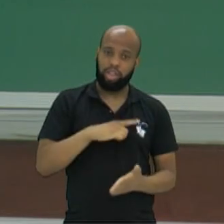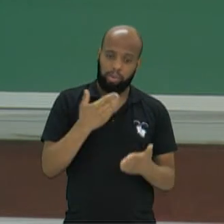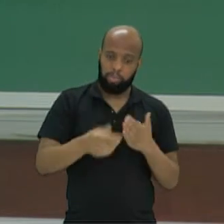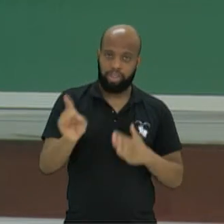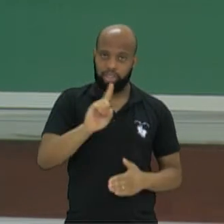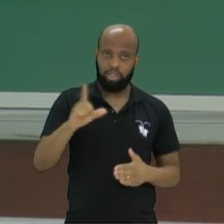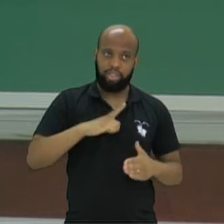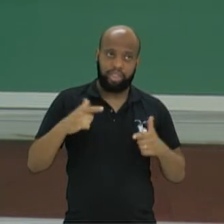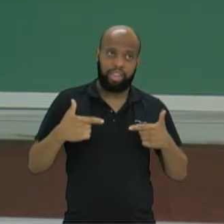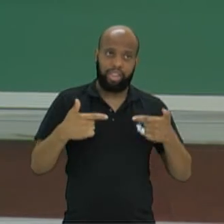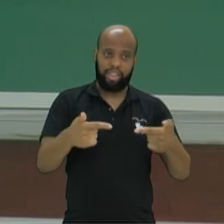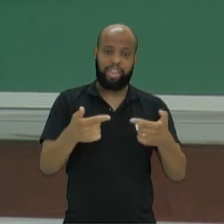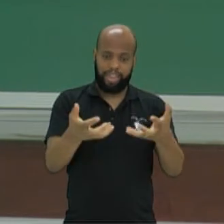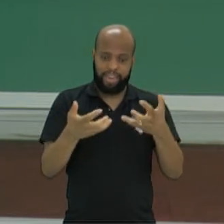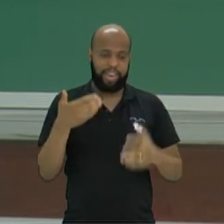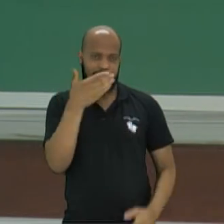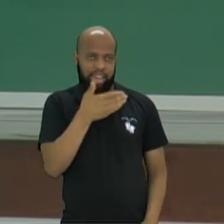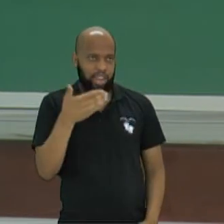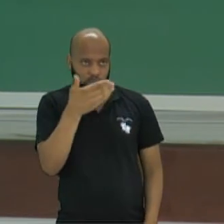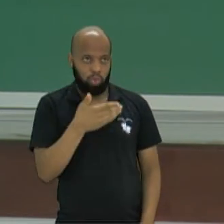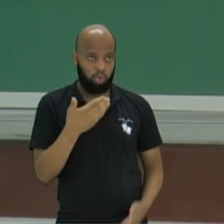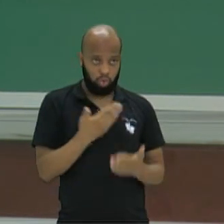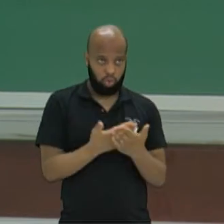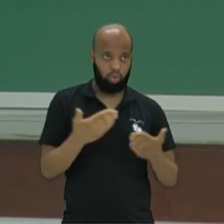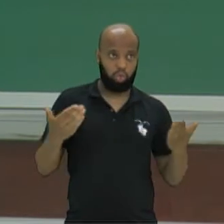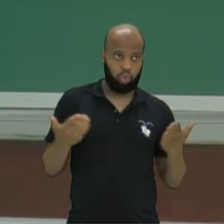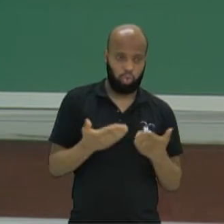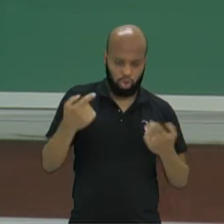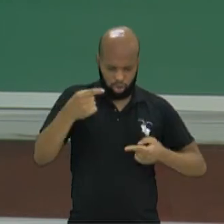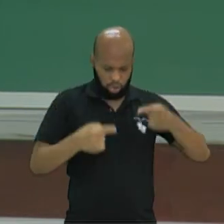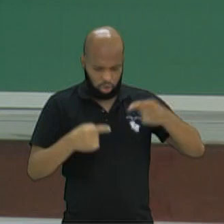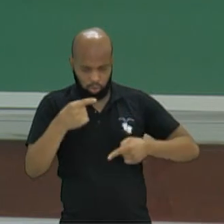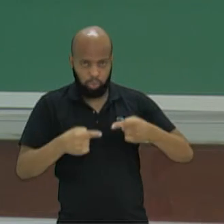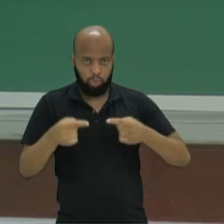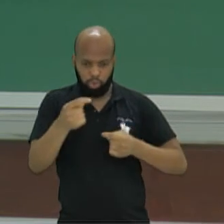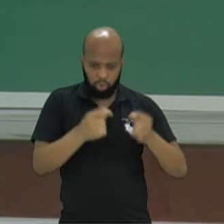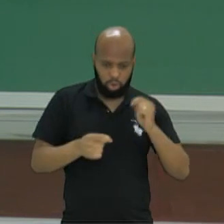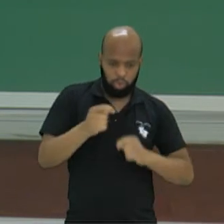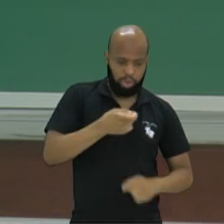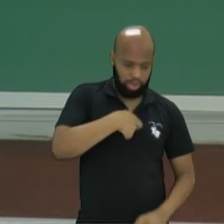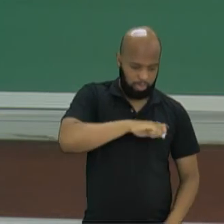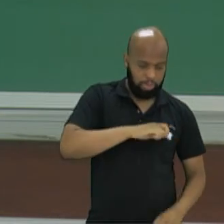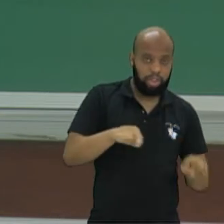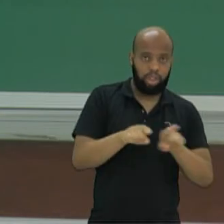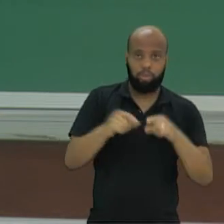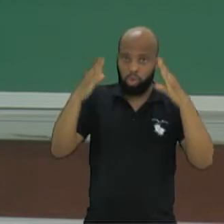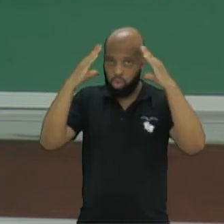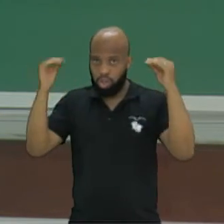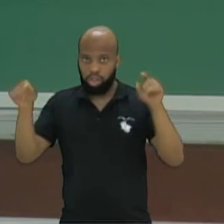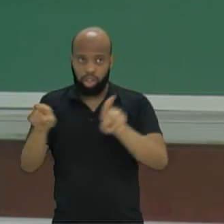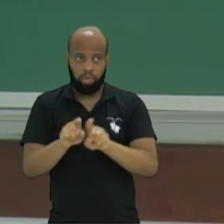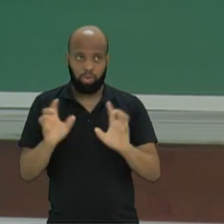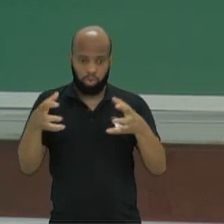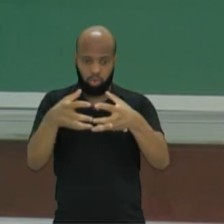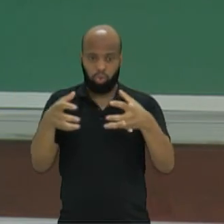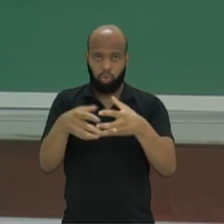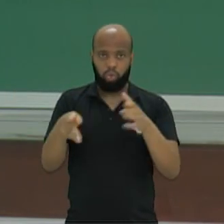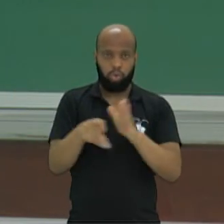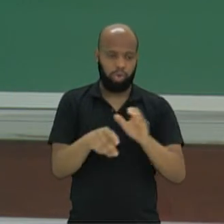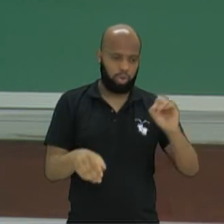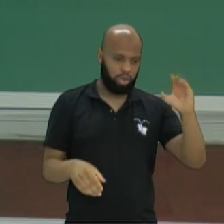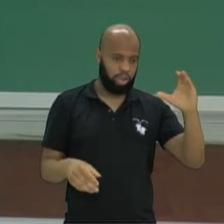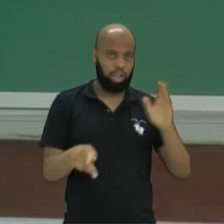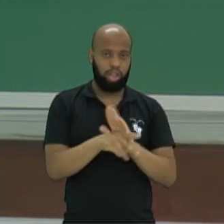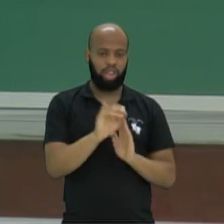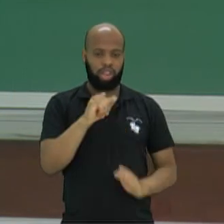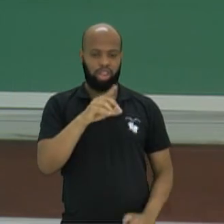A Guerra por Açúcar, vocês viram nessa aula, disputa comercial entre Espanha e Holanda, as Companhias das Índias Ocidentais,